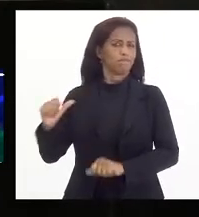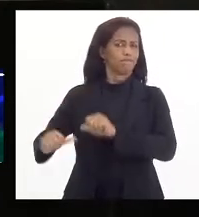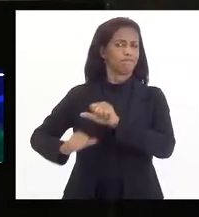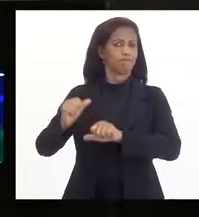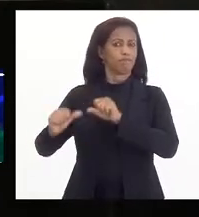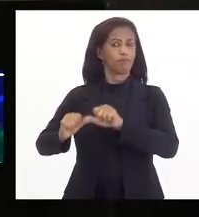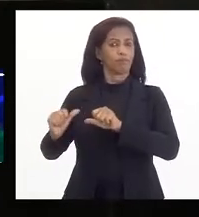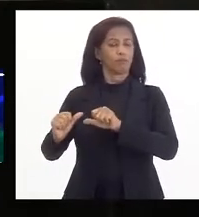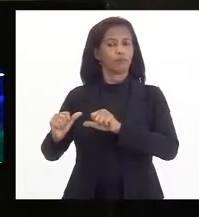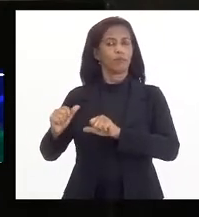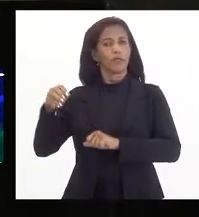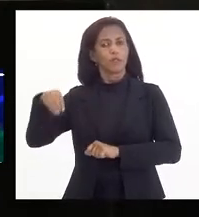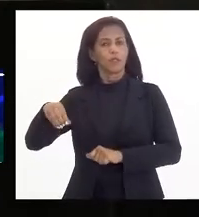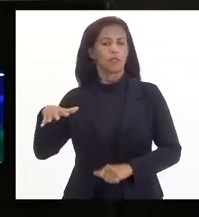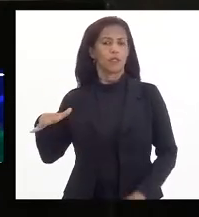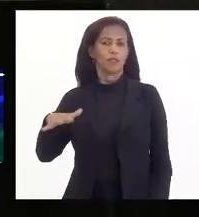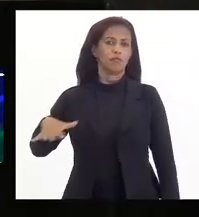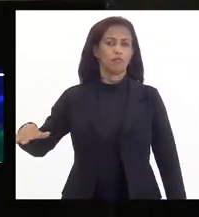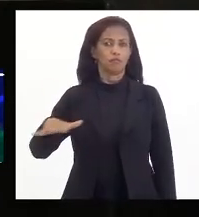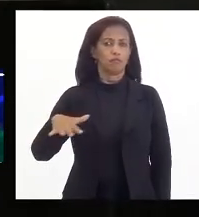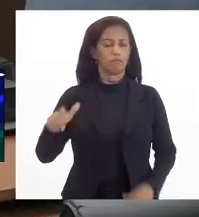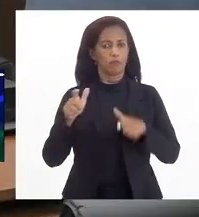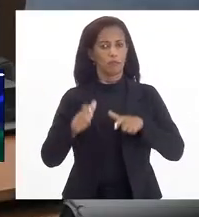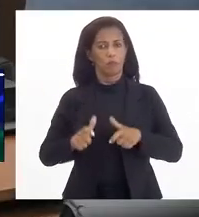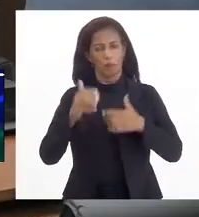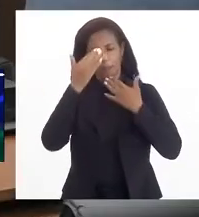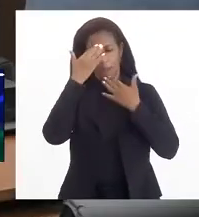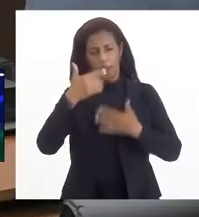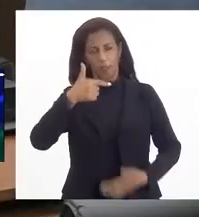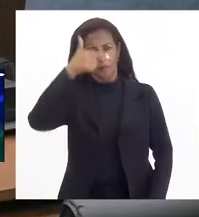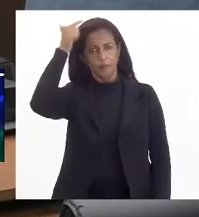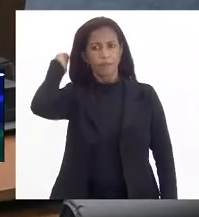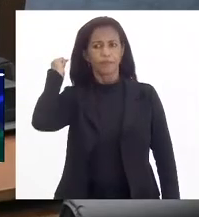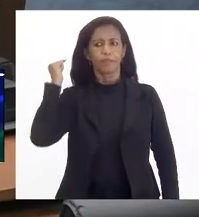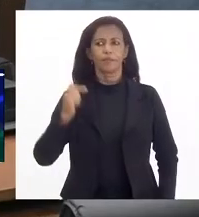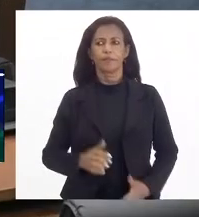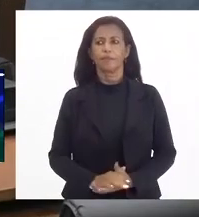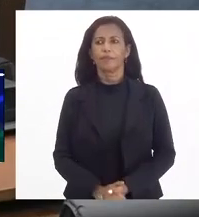nesse territórios neste locais Muito obrigado pela do Paulo